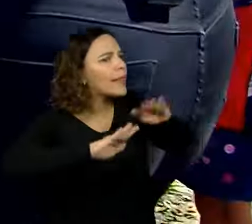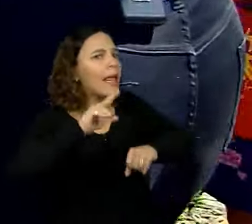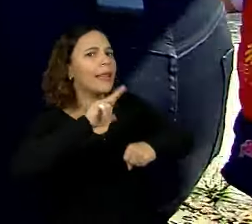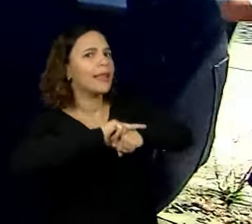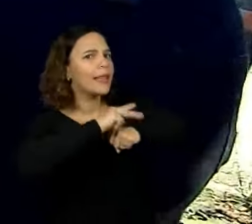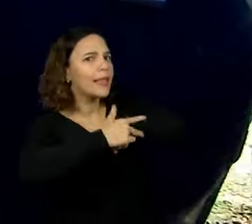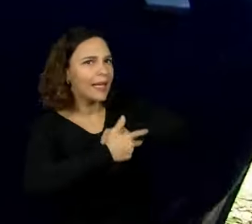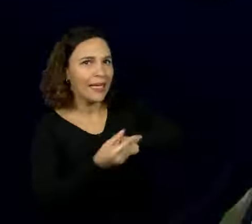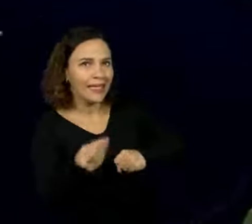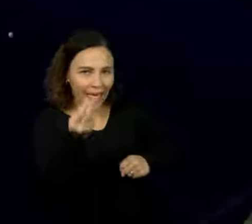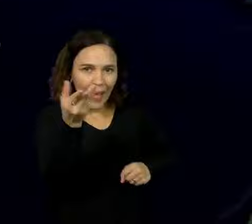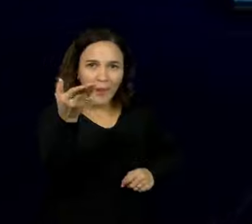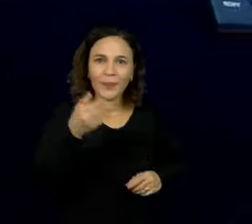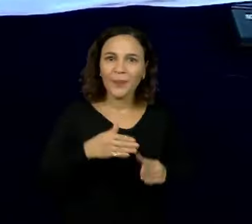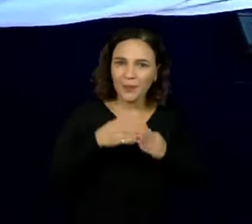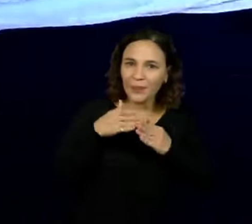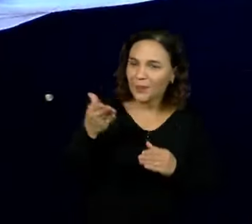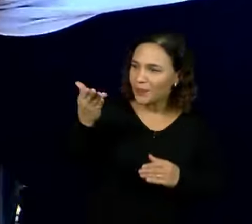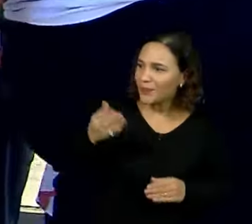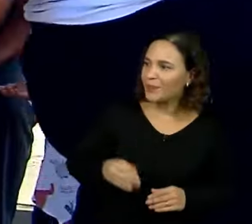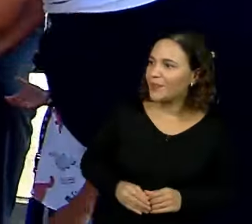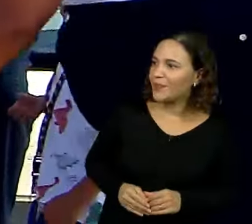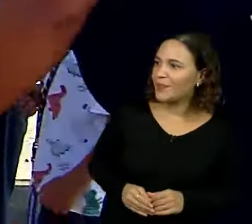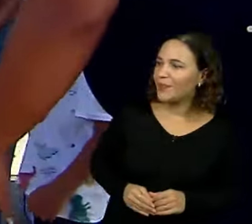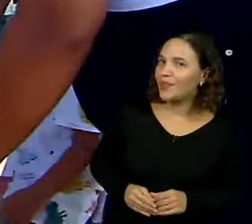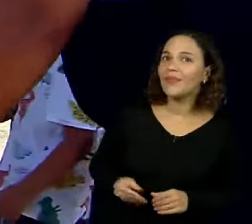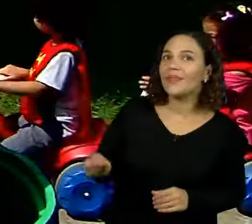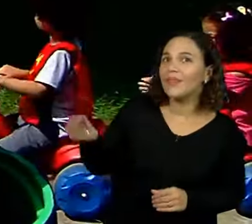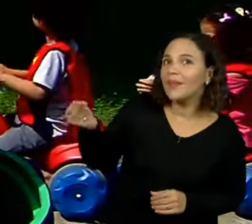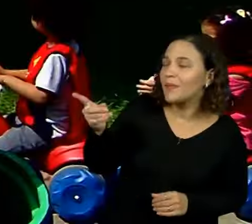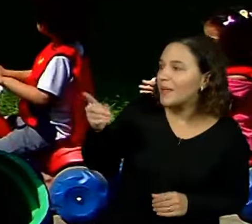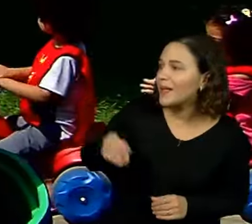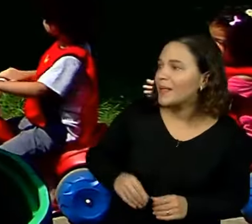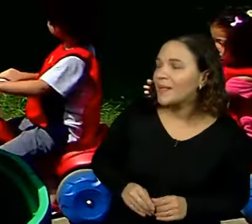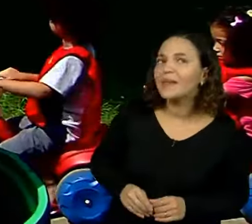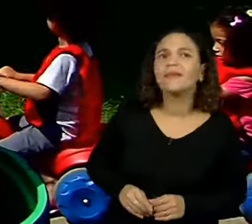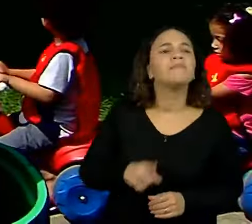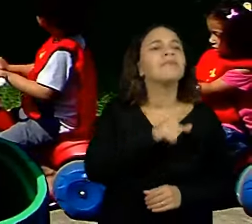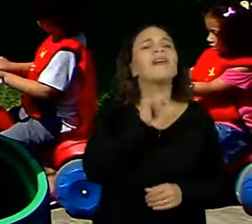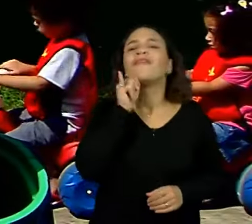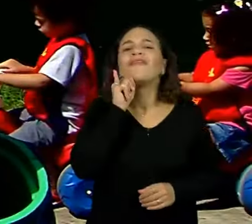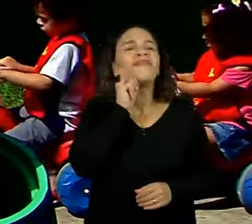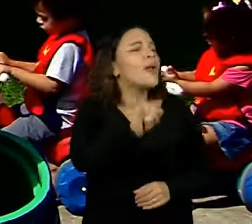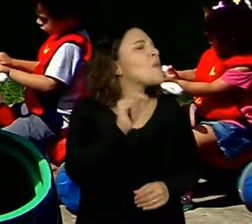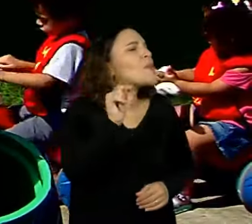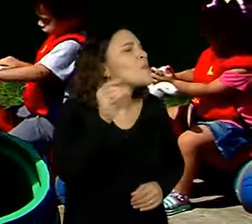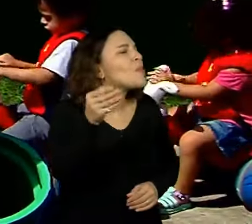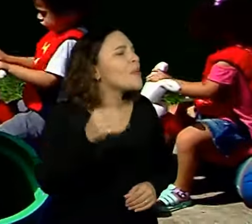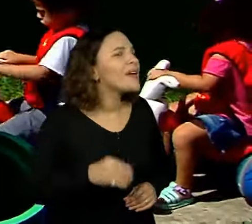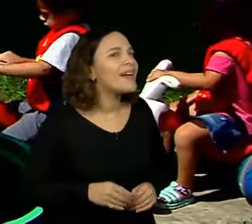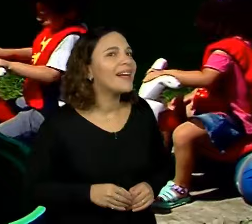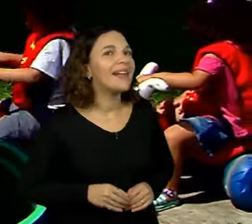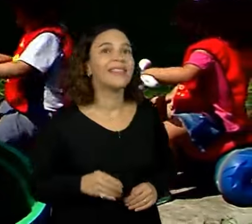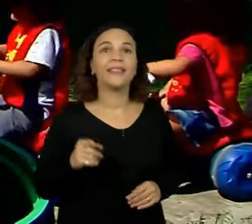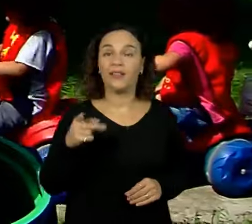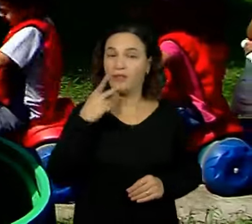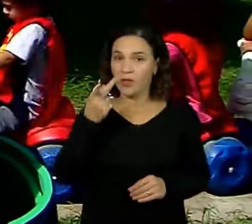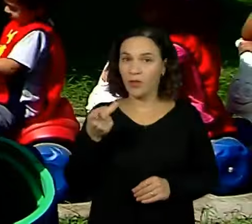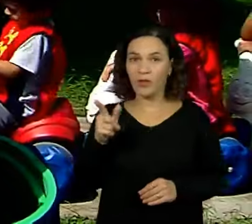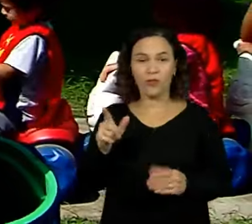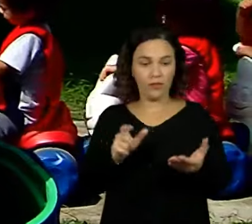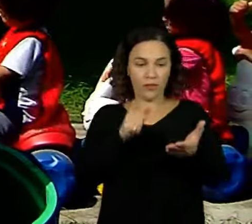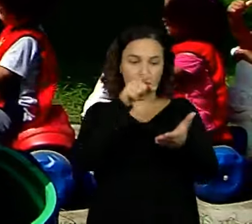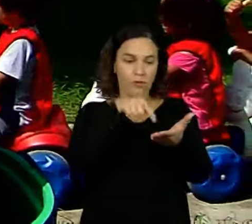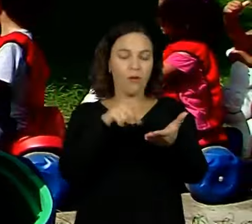dengue. Entrega pra esse tio aqui. Entrega, alô, pra tia. Ali, ó. O que que eles falaram pra senhora aí com esse folheto? Olha, isso aqui é sobre